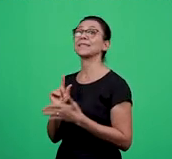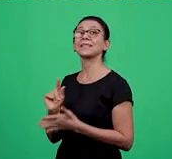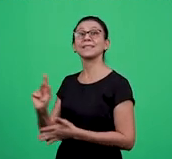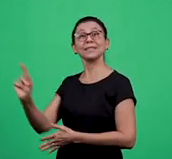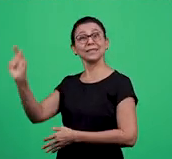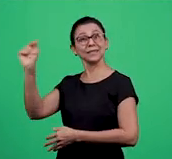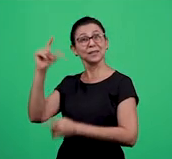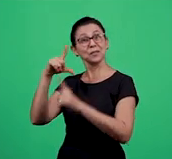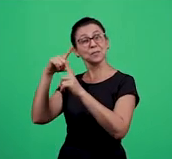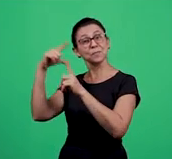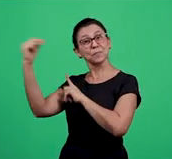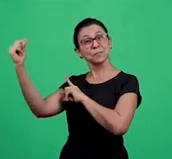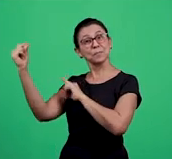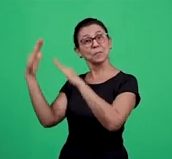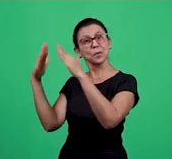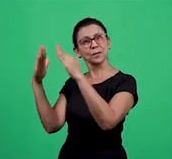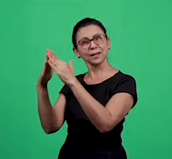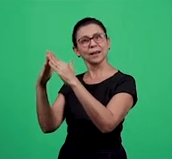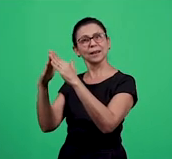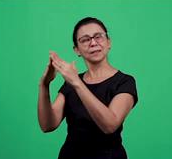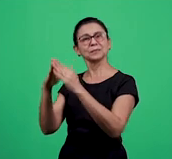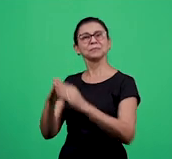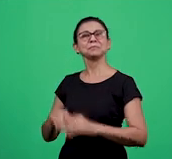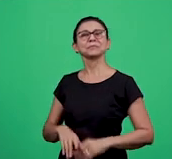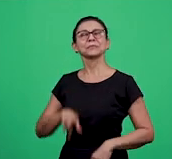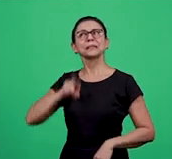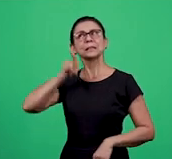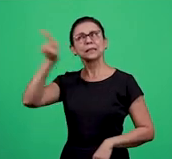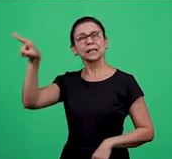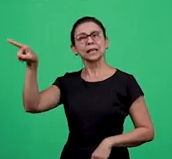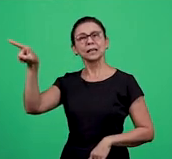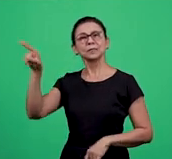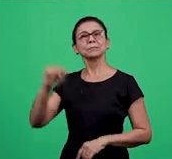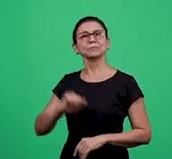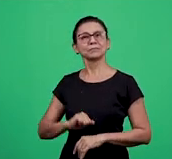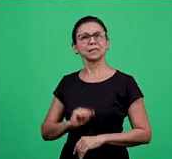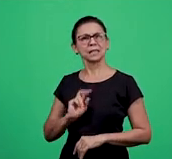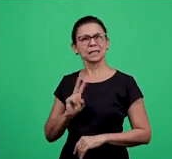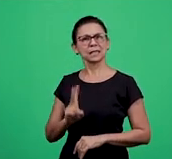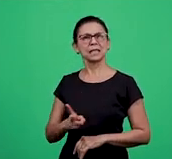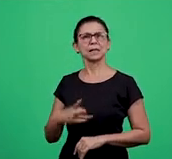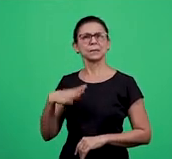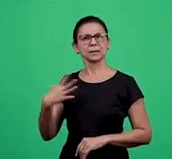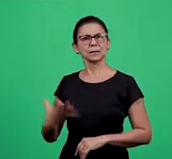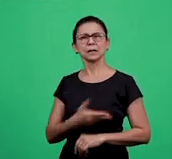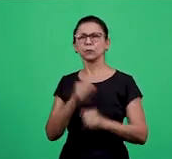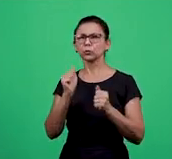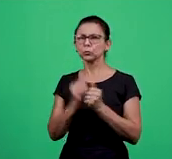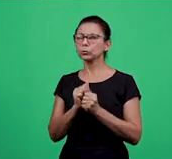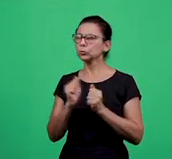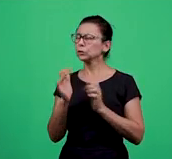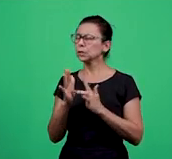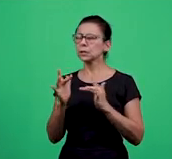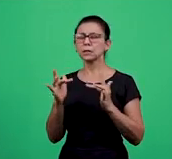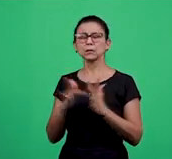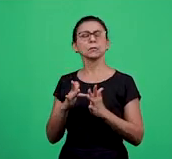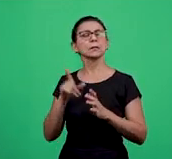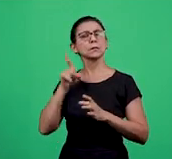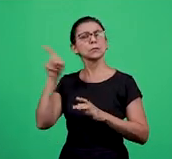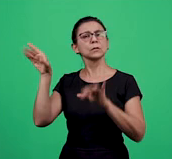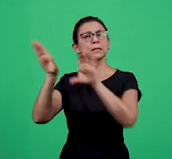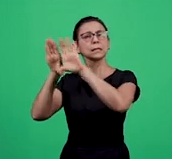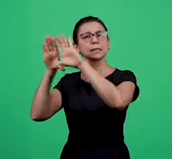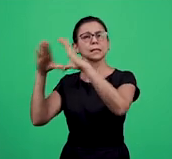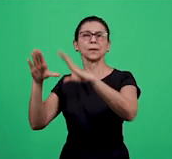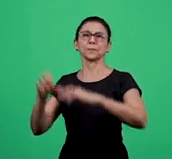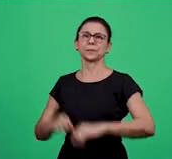eternidade. E lá que o Senhor quer que venhamos a estar, salvos com Jesus lá no céu.